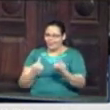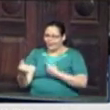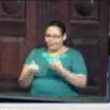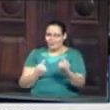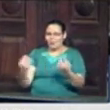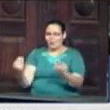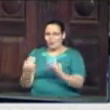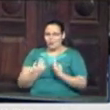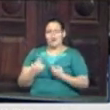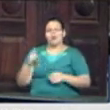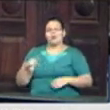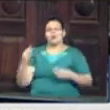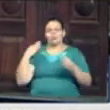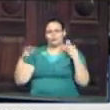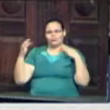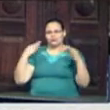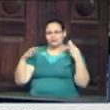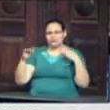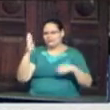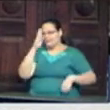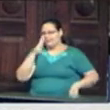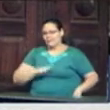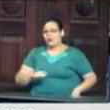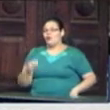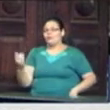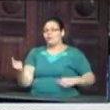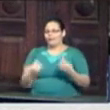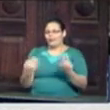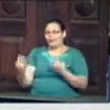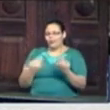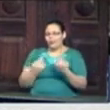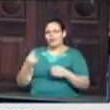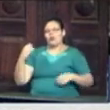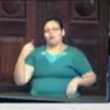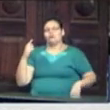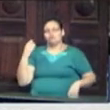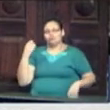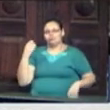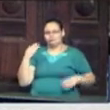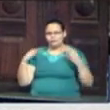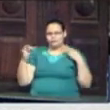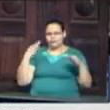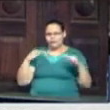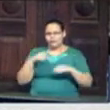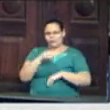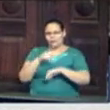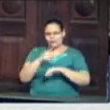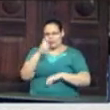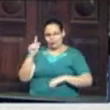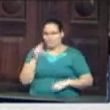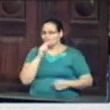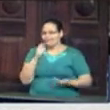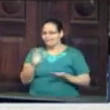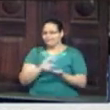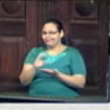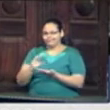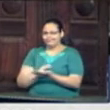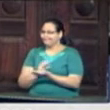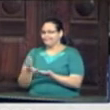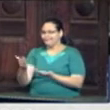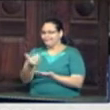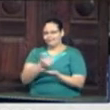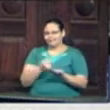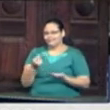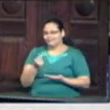turistas estrangeiros ou nacionais. Não estará presente o aumento da arrecadação. E essa